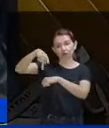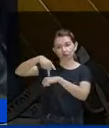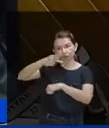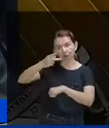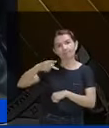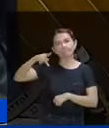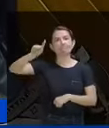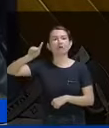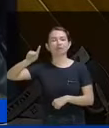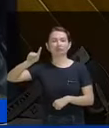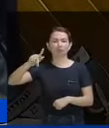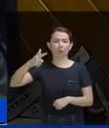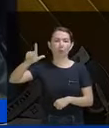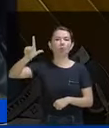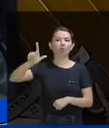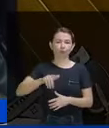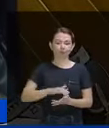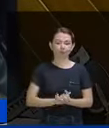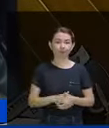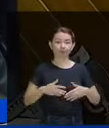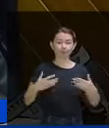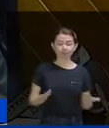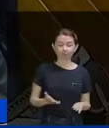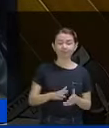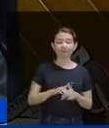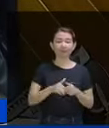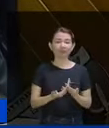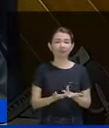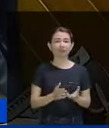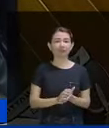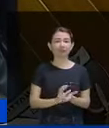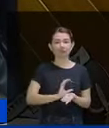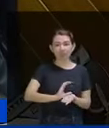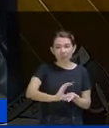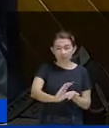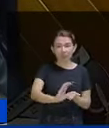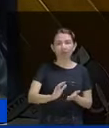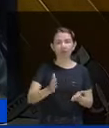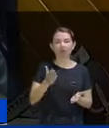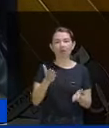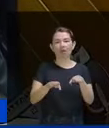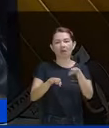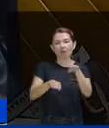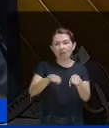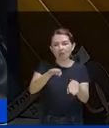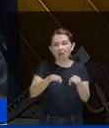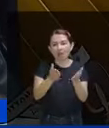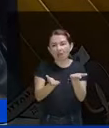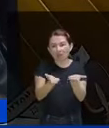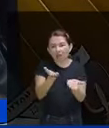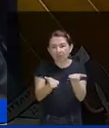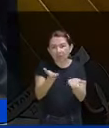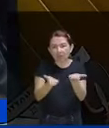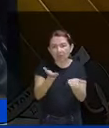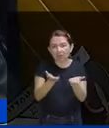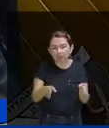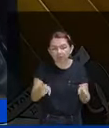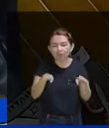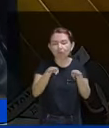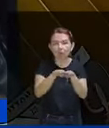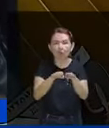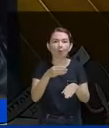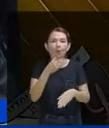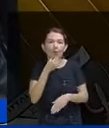às mulheres a paridade de recursos com candidatos homens, cenário que,